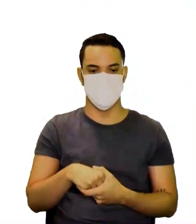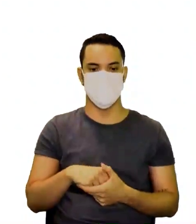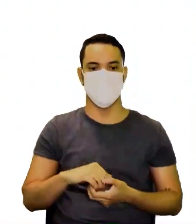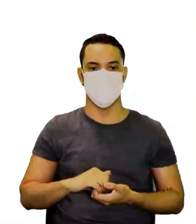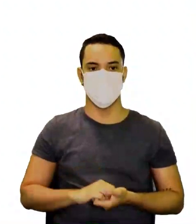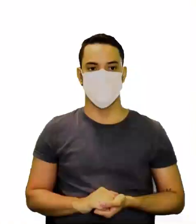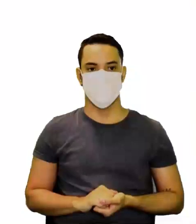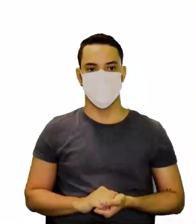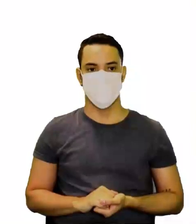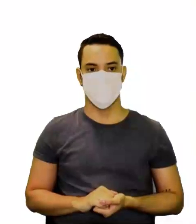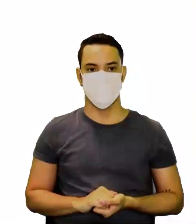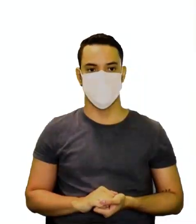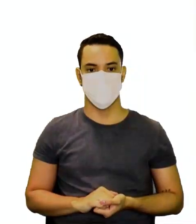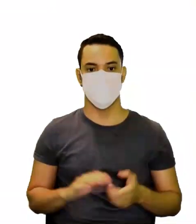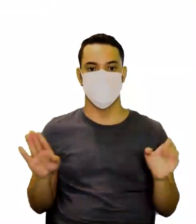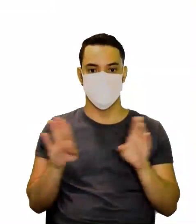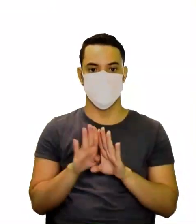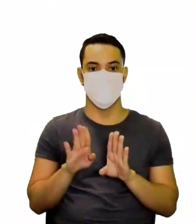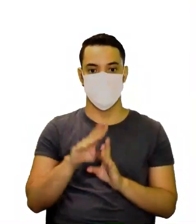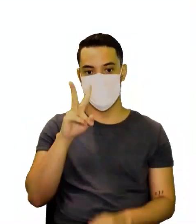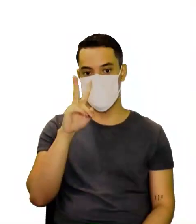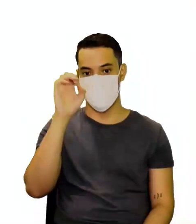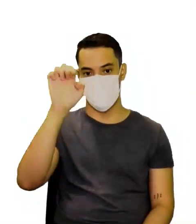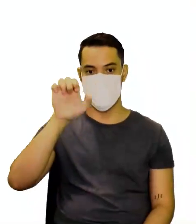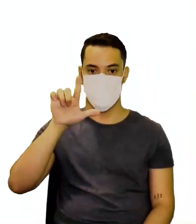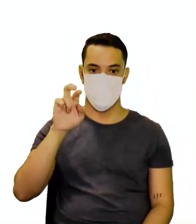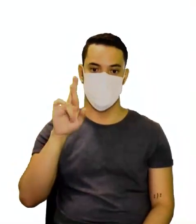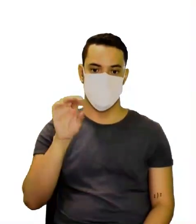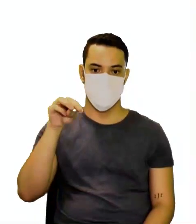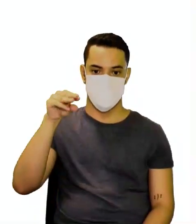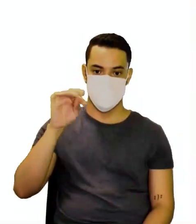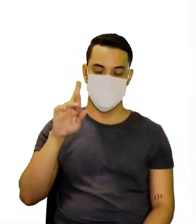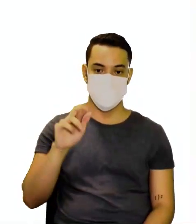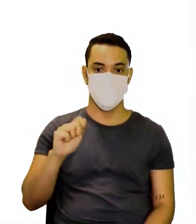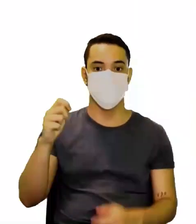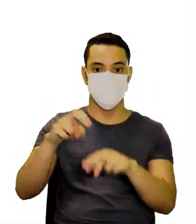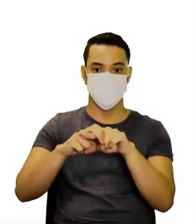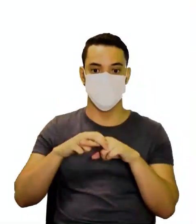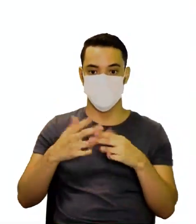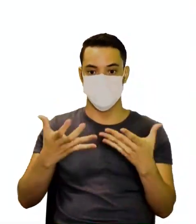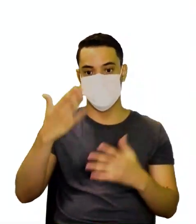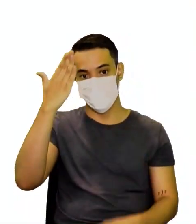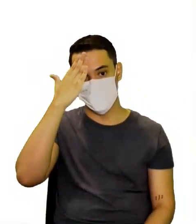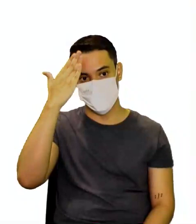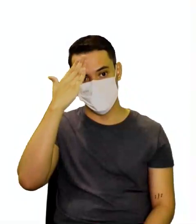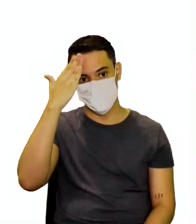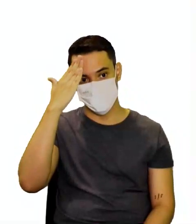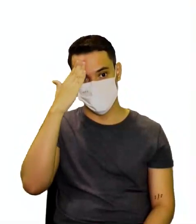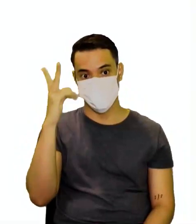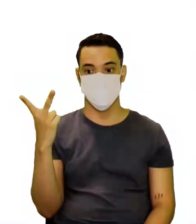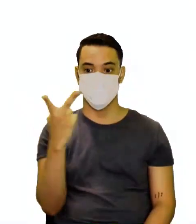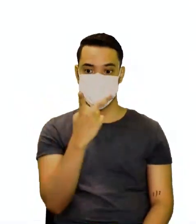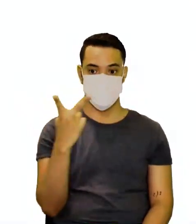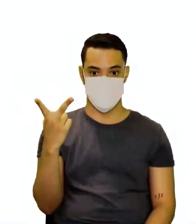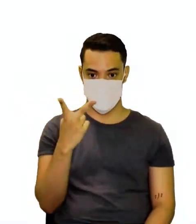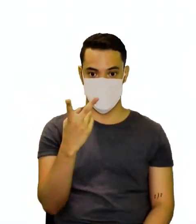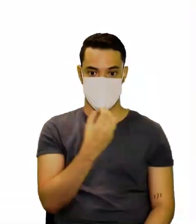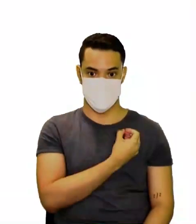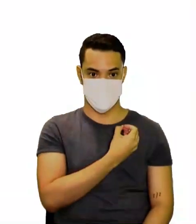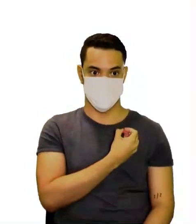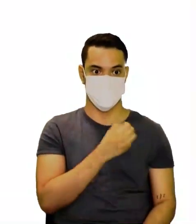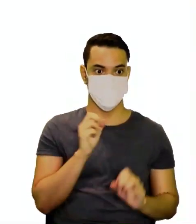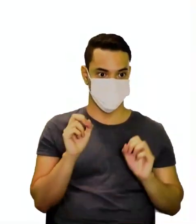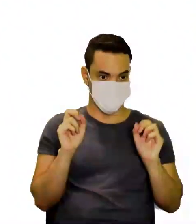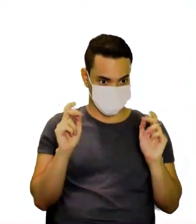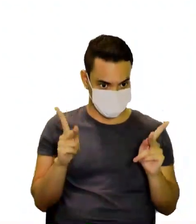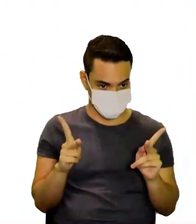ok? E da força eletromotriz. Então, eu quero saber, olha só, esses dois valores aqui,